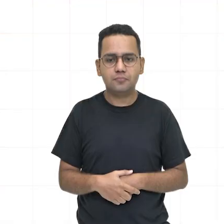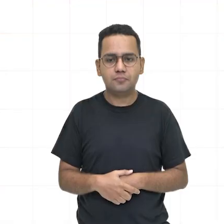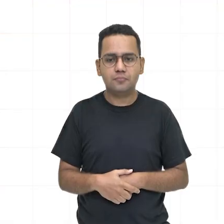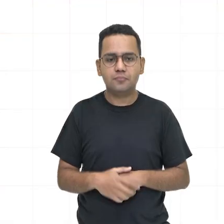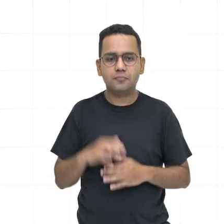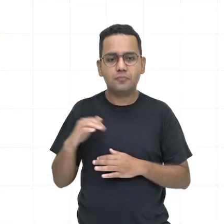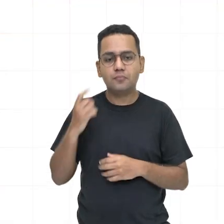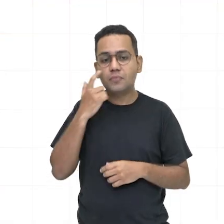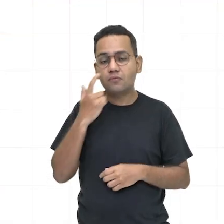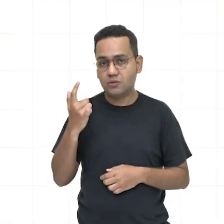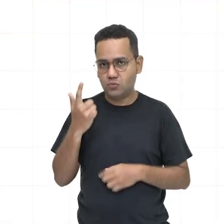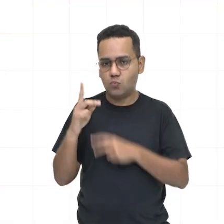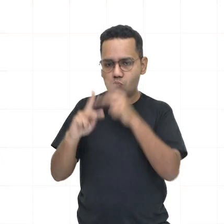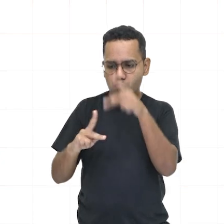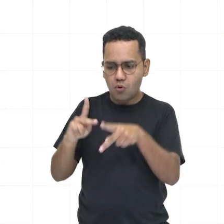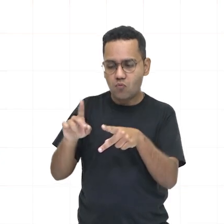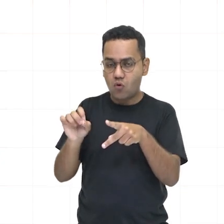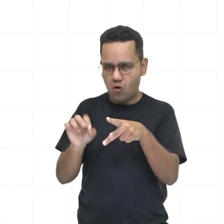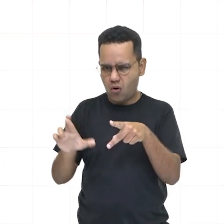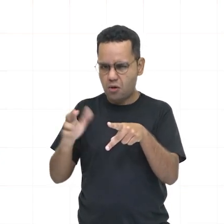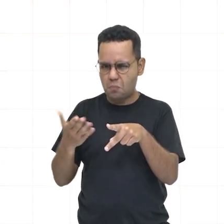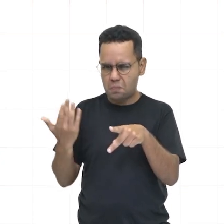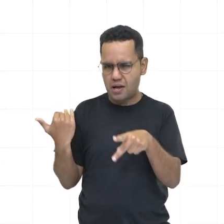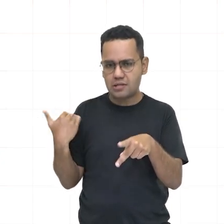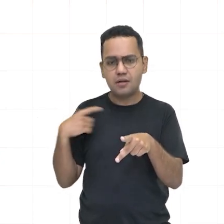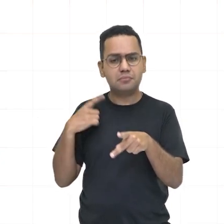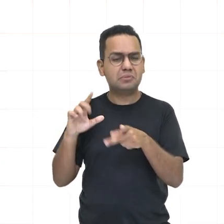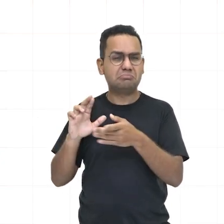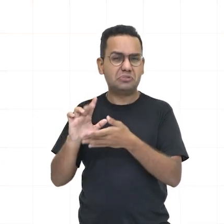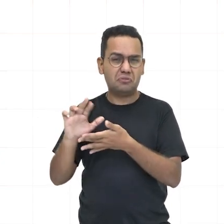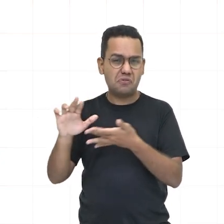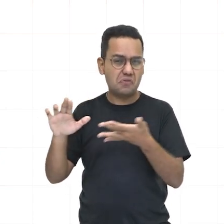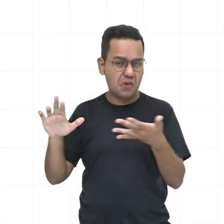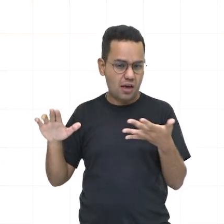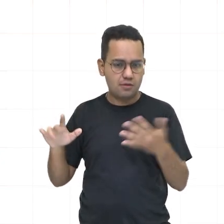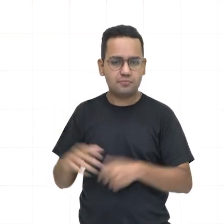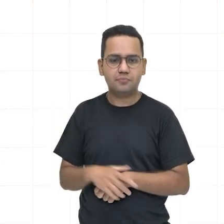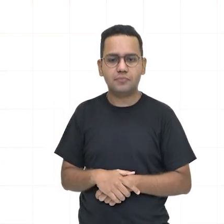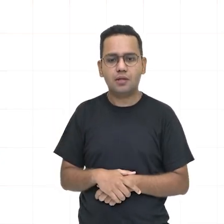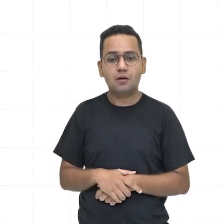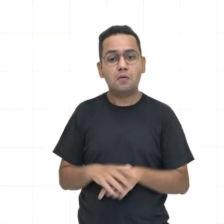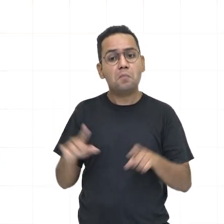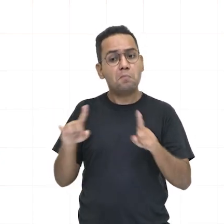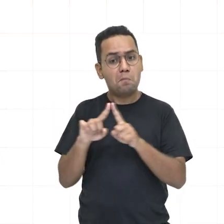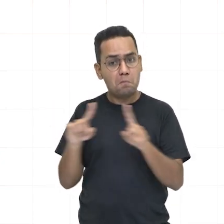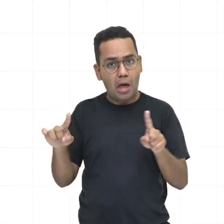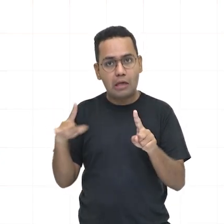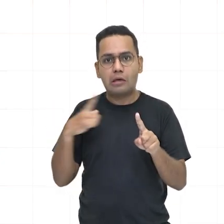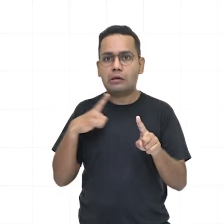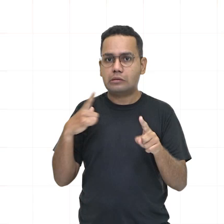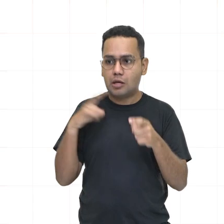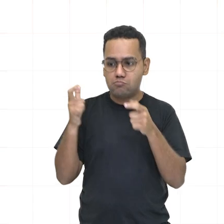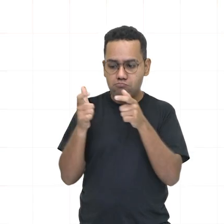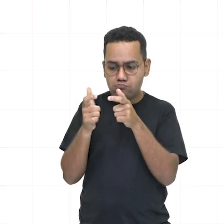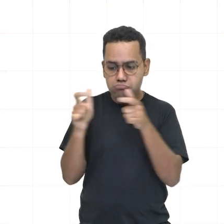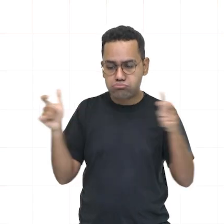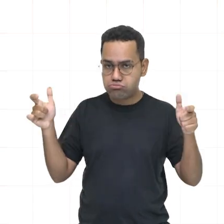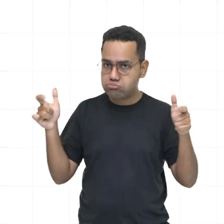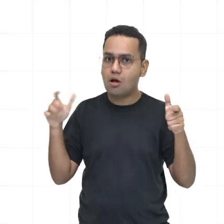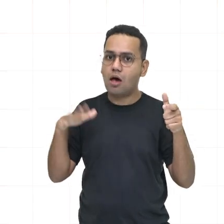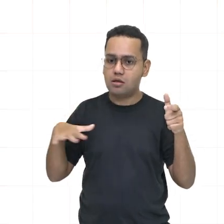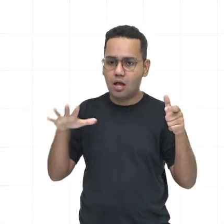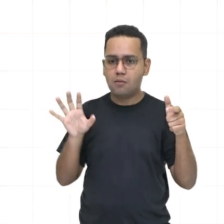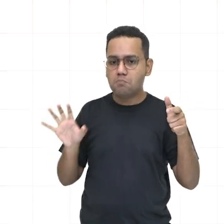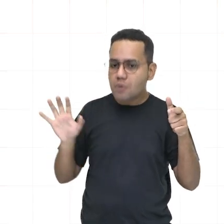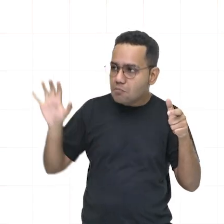saber, elas são extremamente diversas e abrangem uma vasta região geográfica, conforme nós vimos